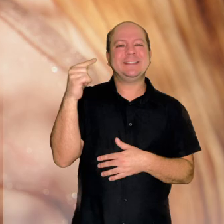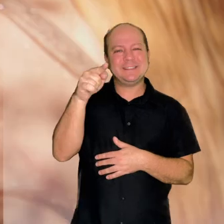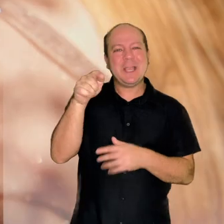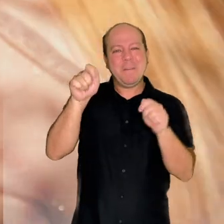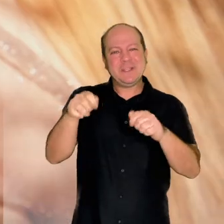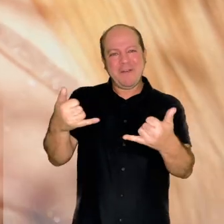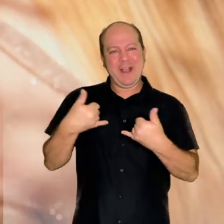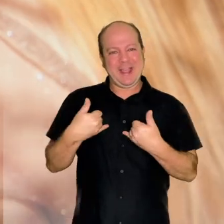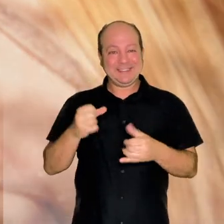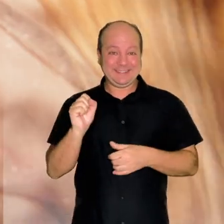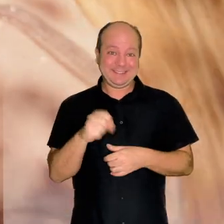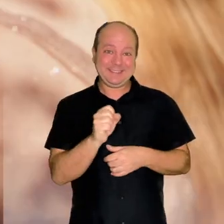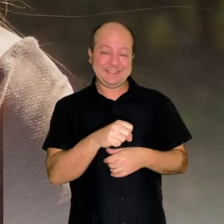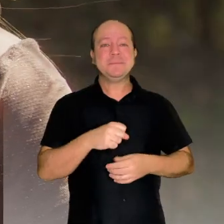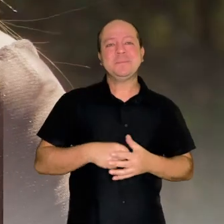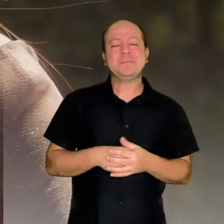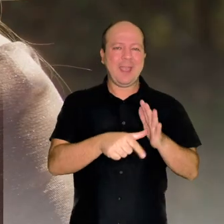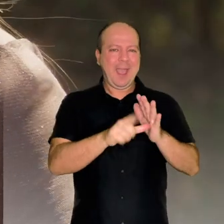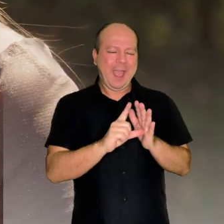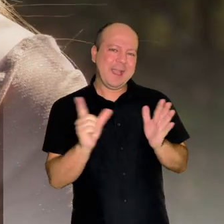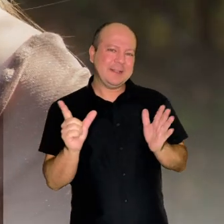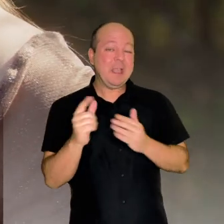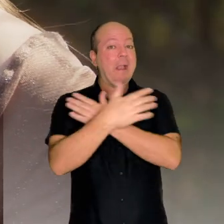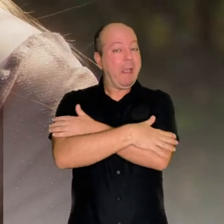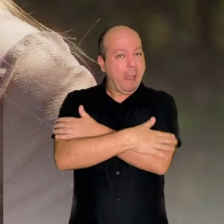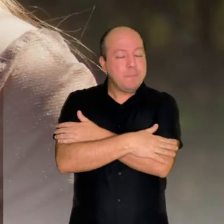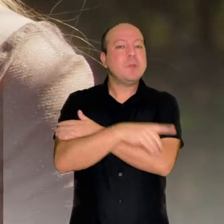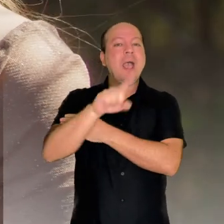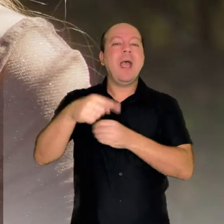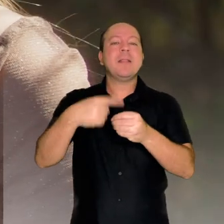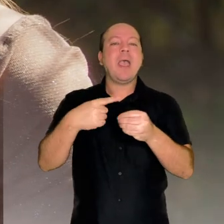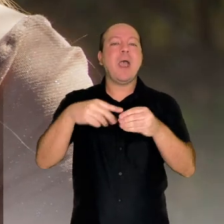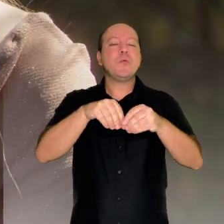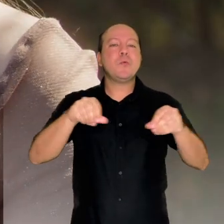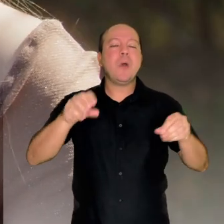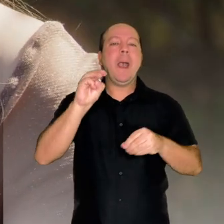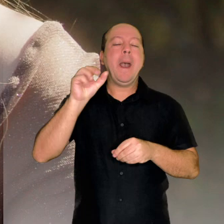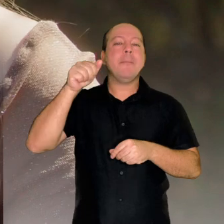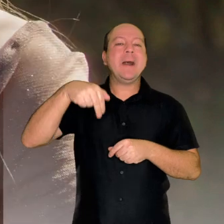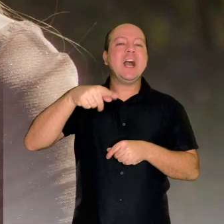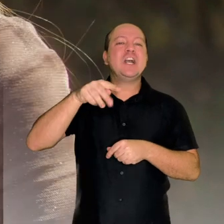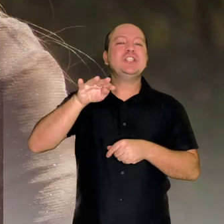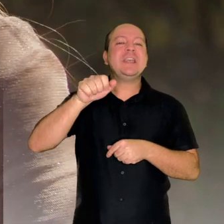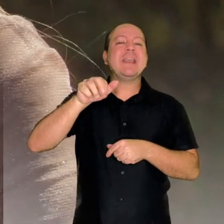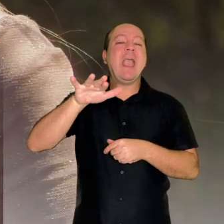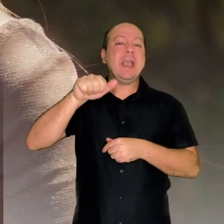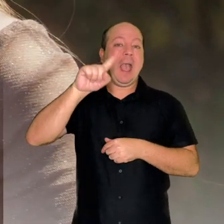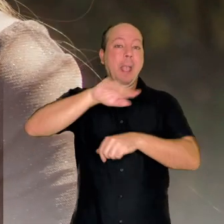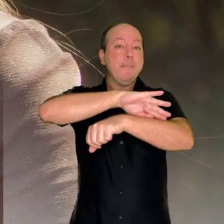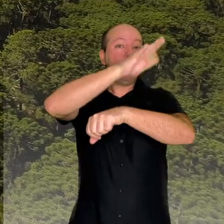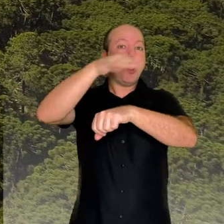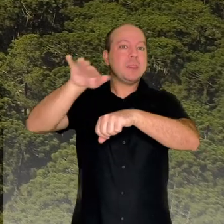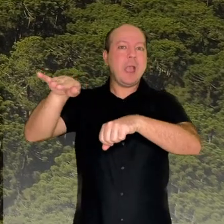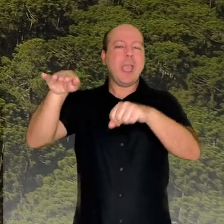que você poderia falar para a gente? Sim. Antes de mais nada, né, Campos do Jordão é conhecido como a Serra da Mantiqueira, né, que significa a montanha que